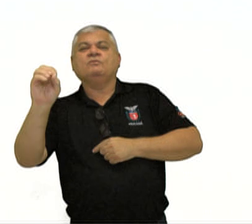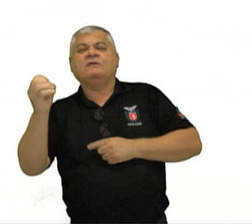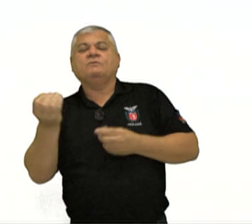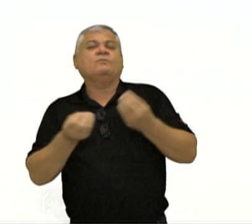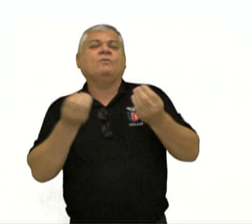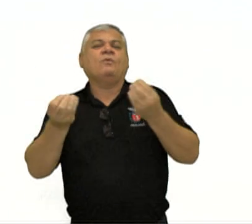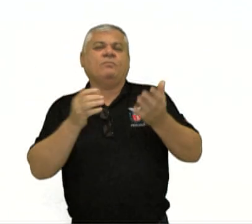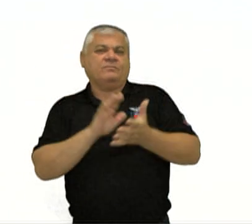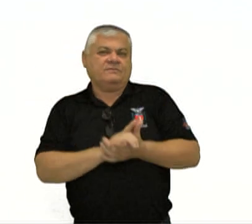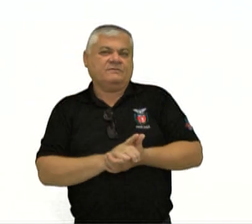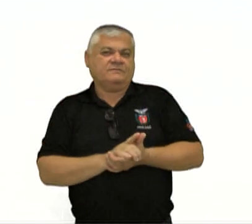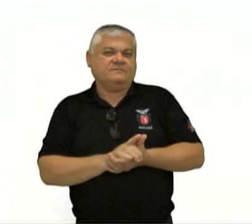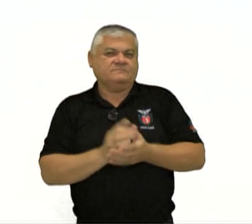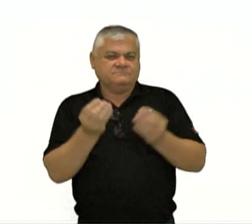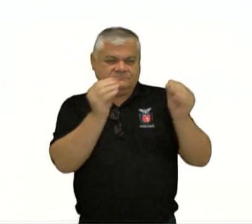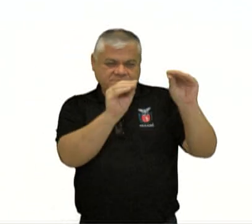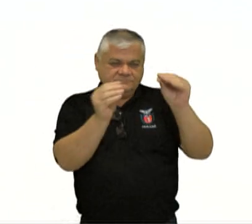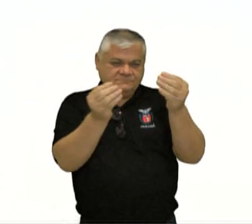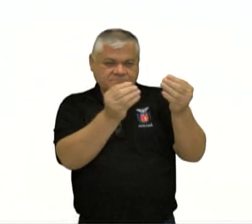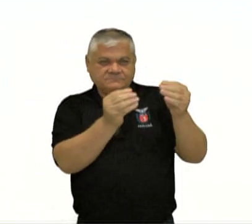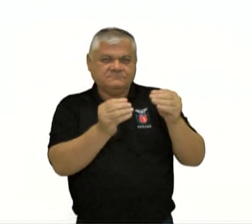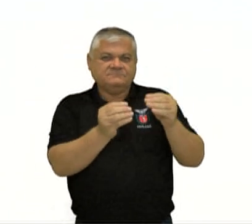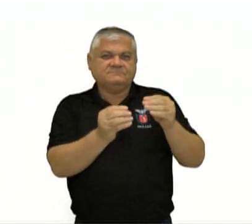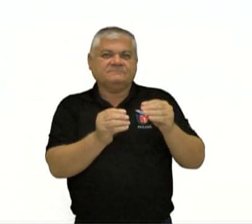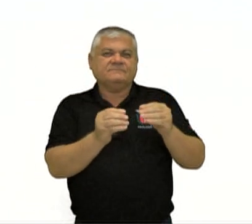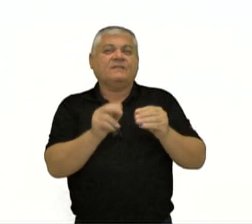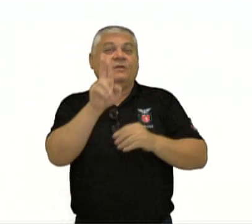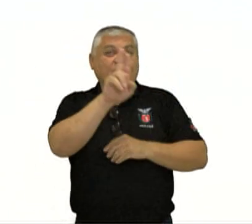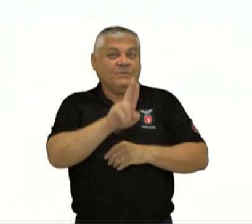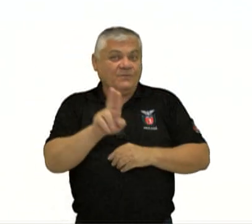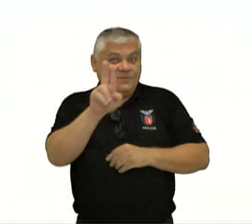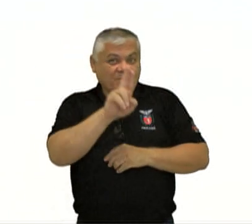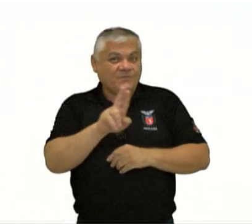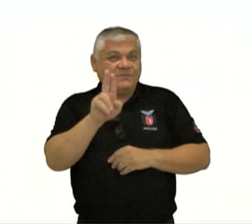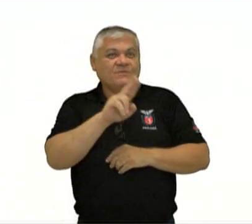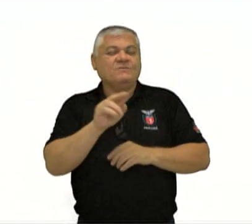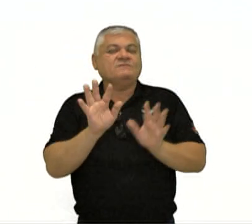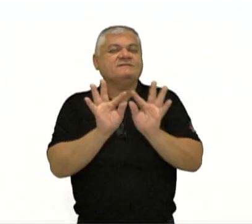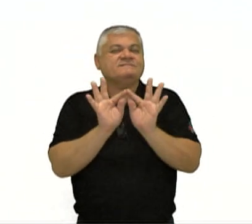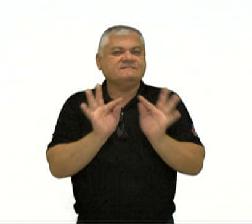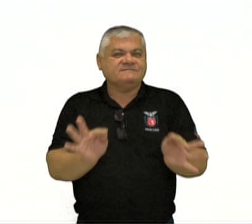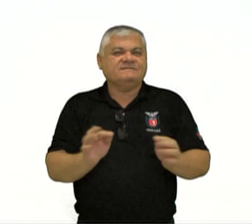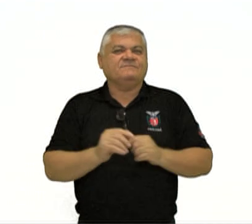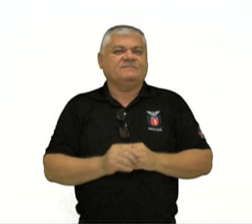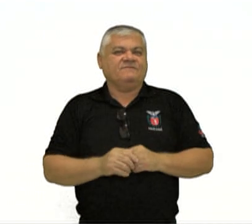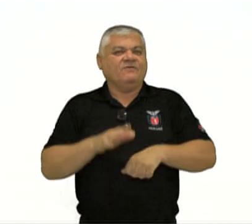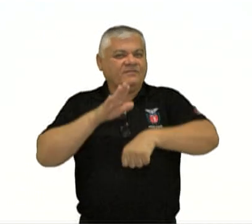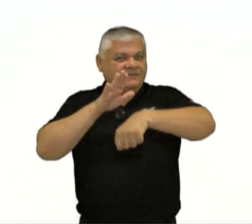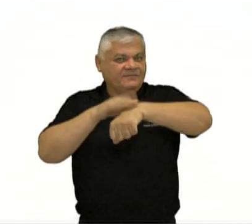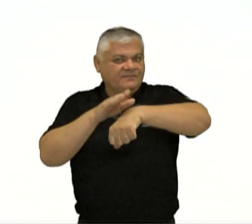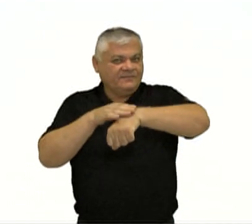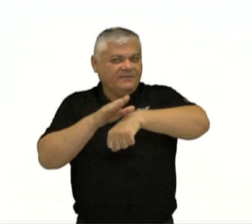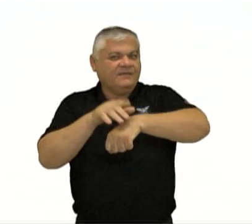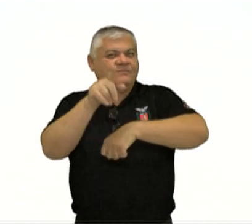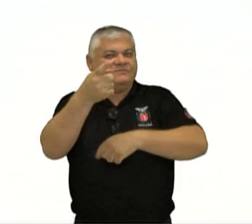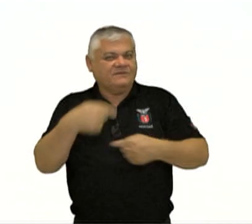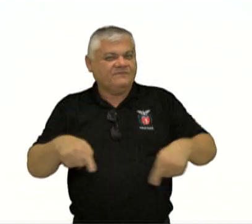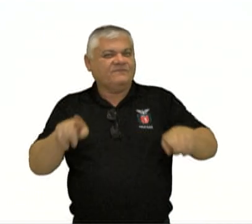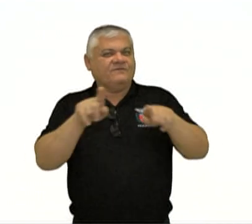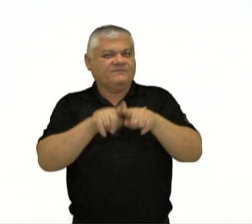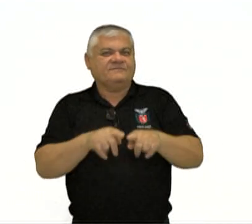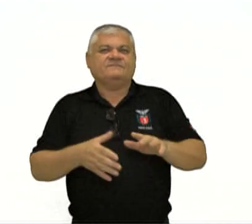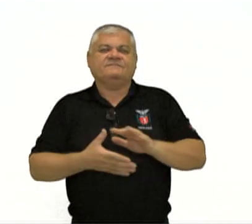negativo. Montem a expressão aqui e usem a notação simplificada para resolvê-lo. Eu vou dar um tempinho para você e a gente já